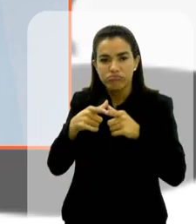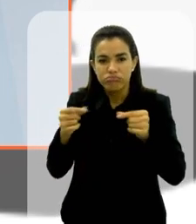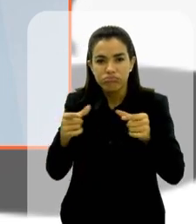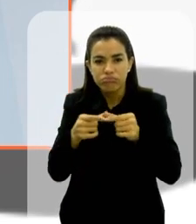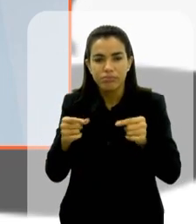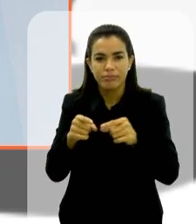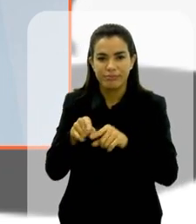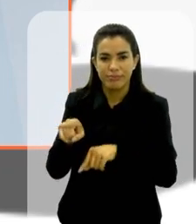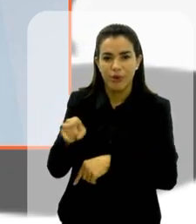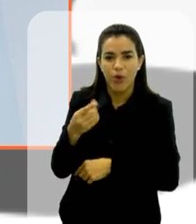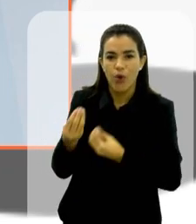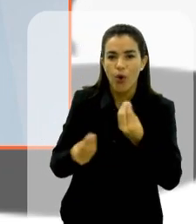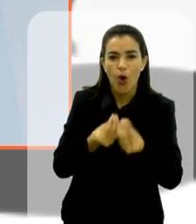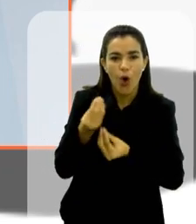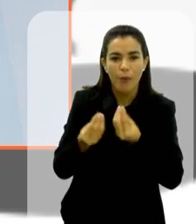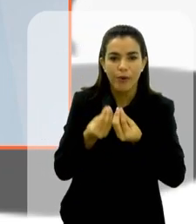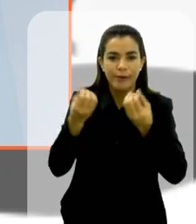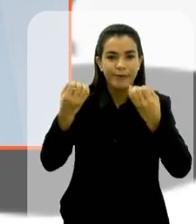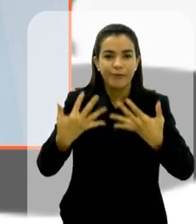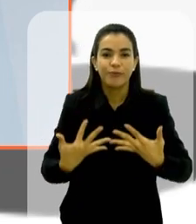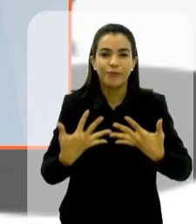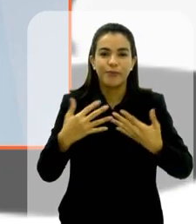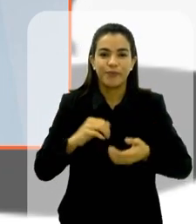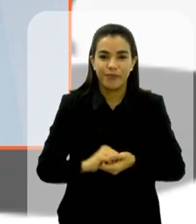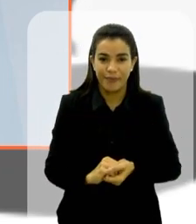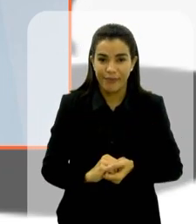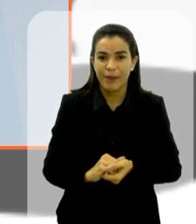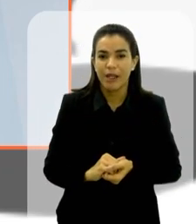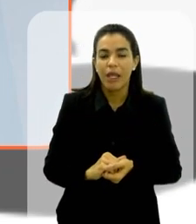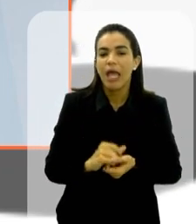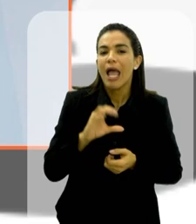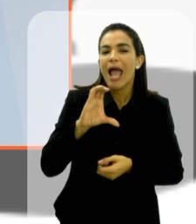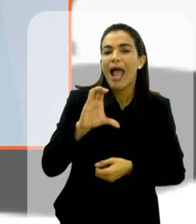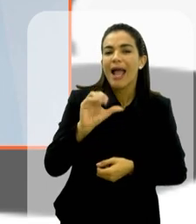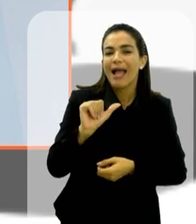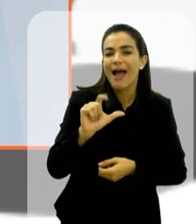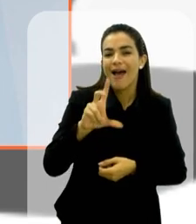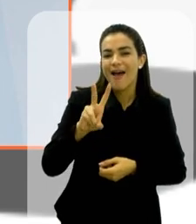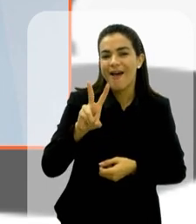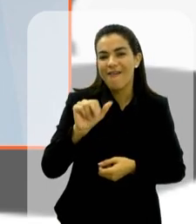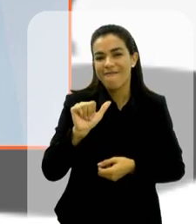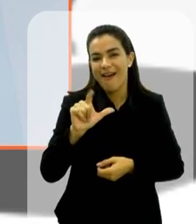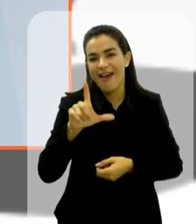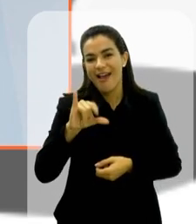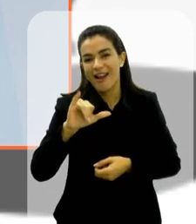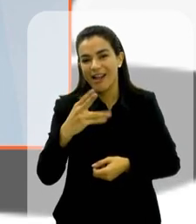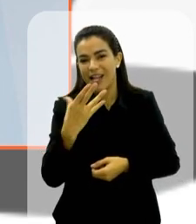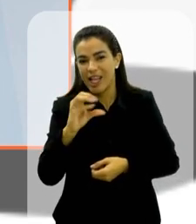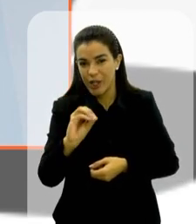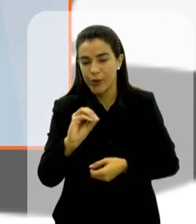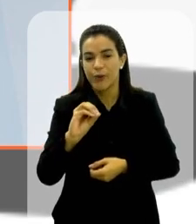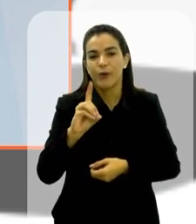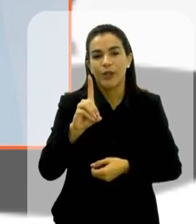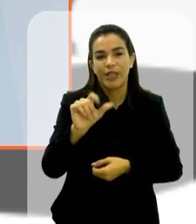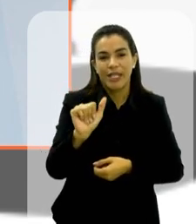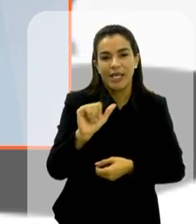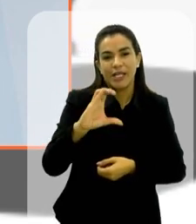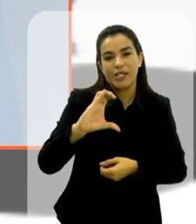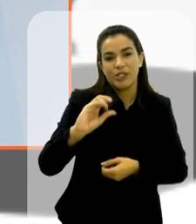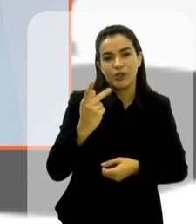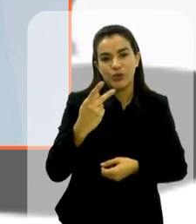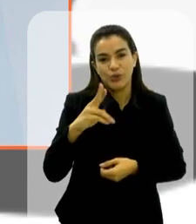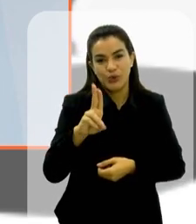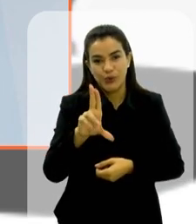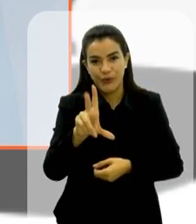para um japonês? Tire o seu cavalinho da chuva. Quando você coloca uma tradução, a pessoa não entende. Então,